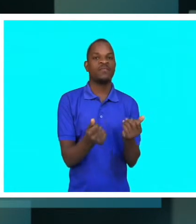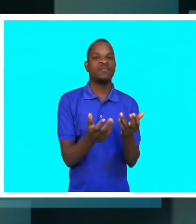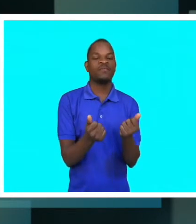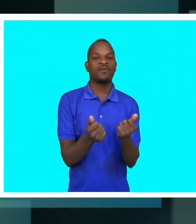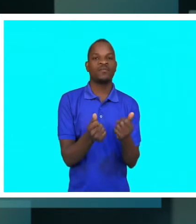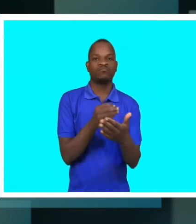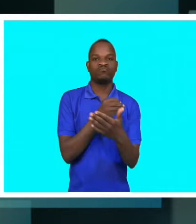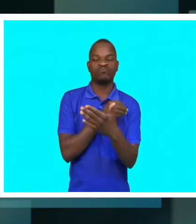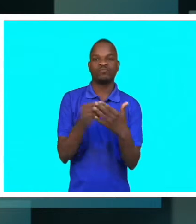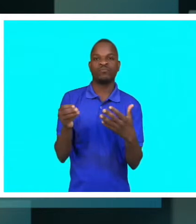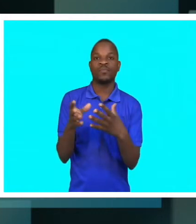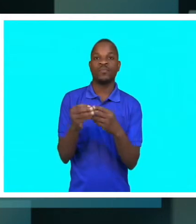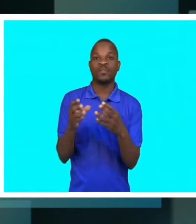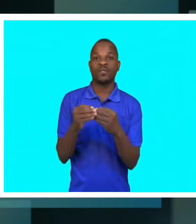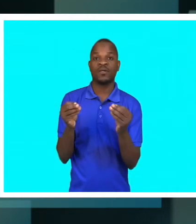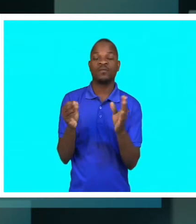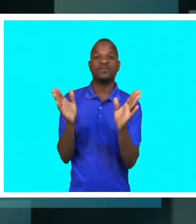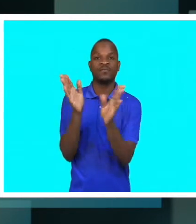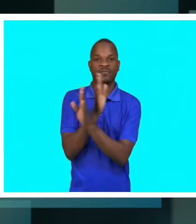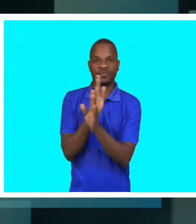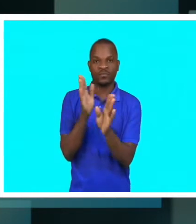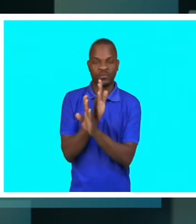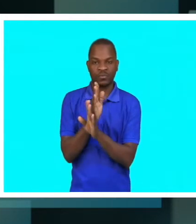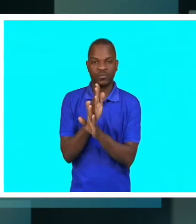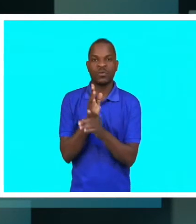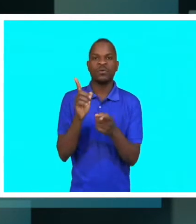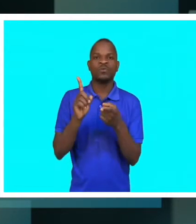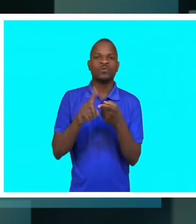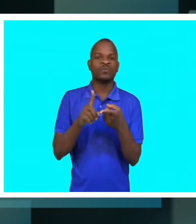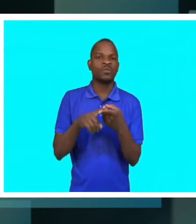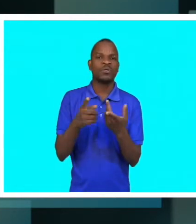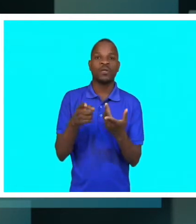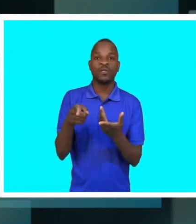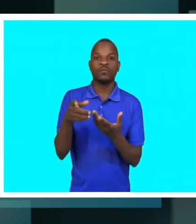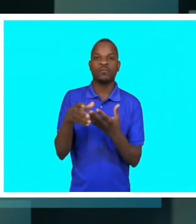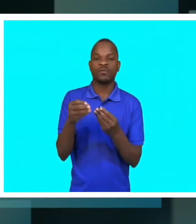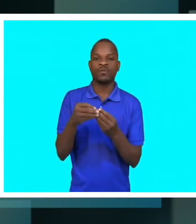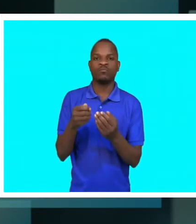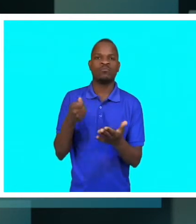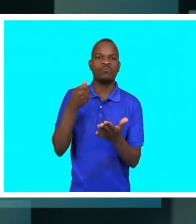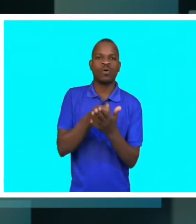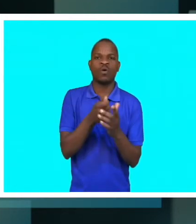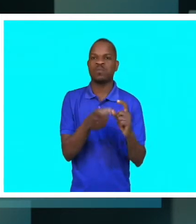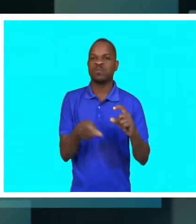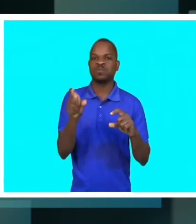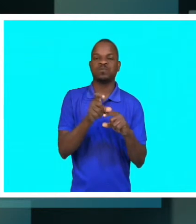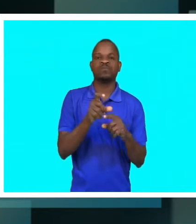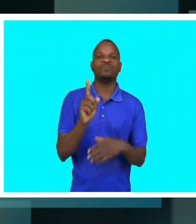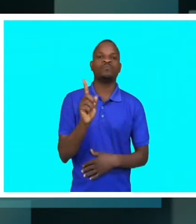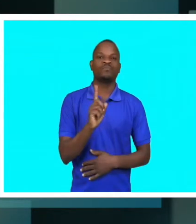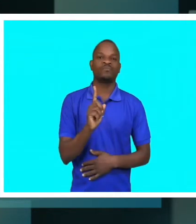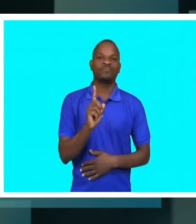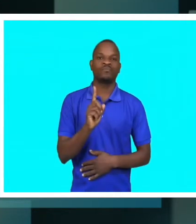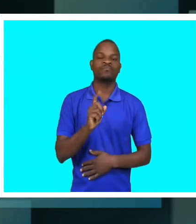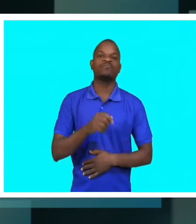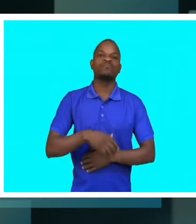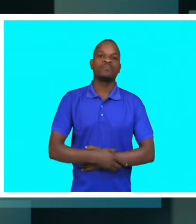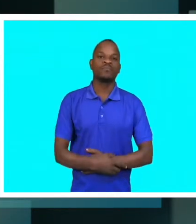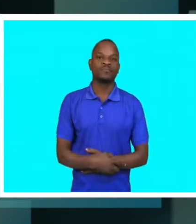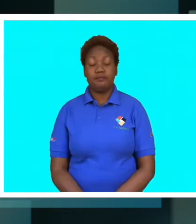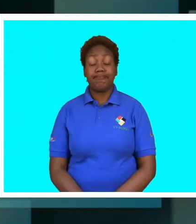a sua retirada deste material sem encargos, sem